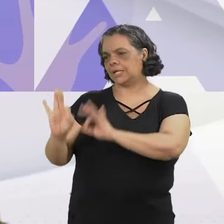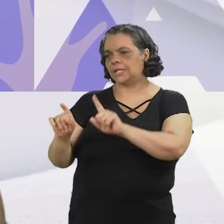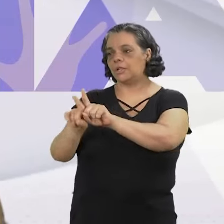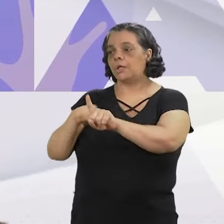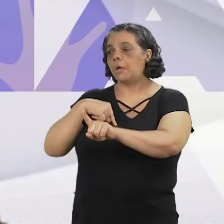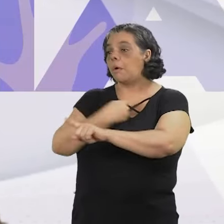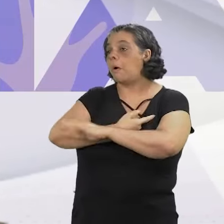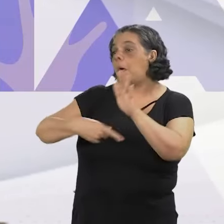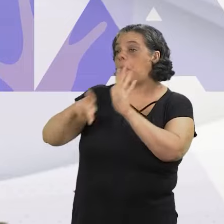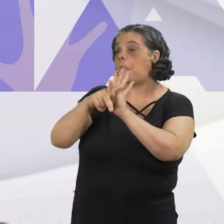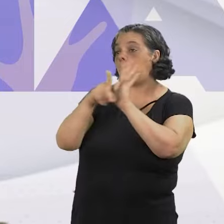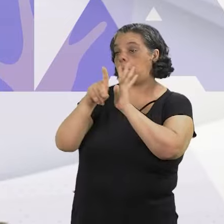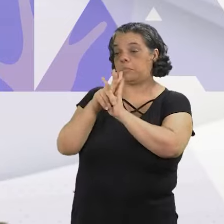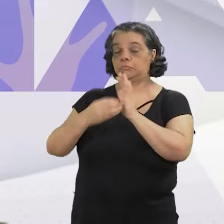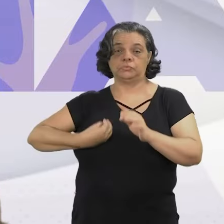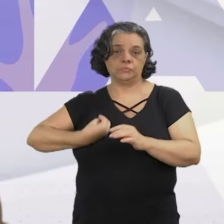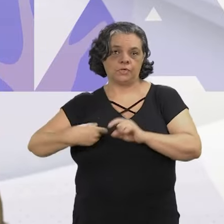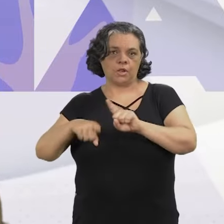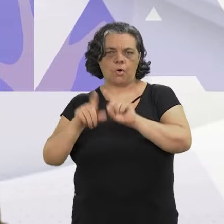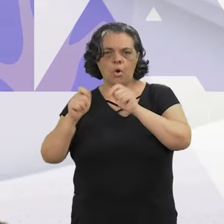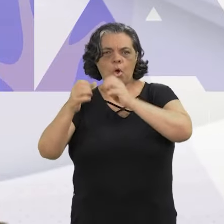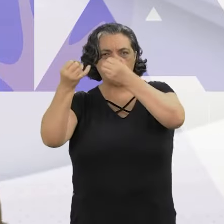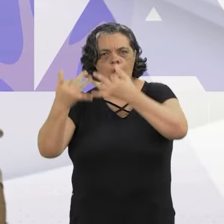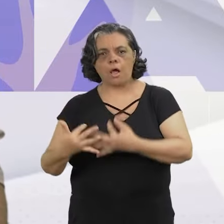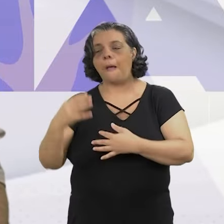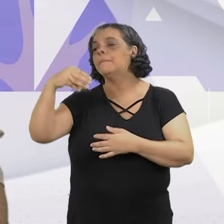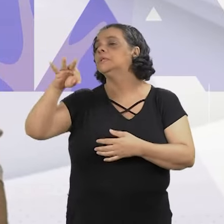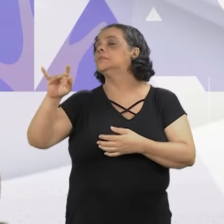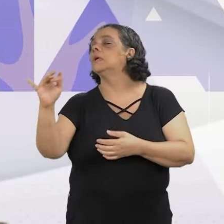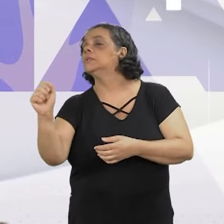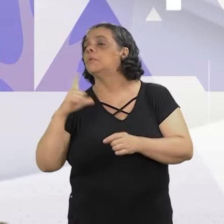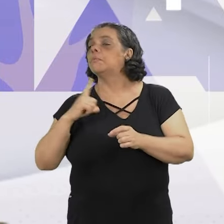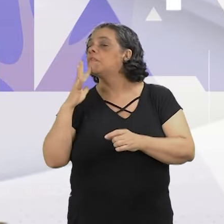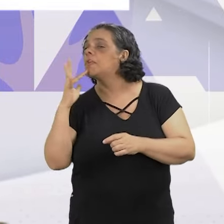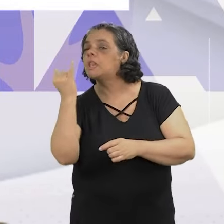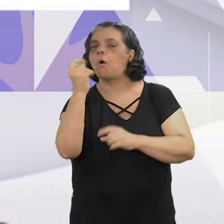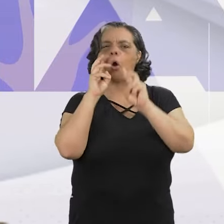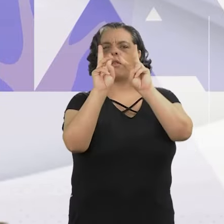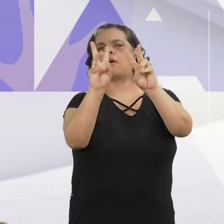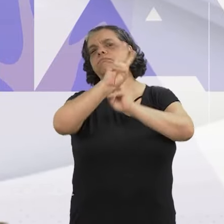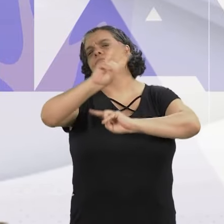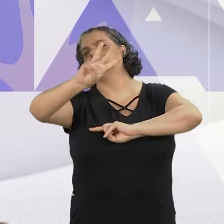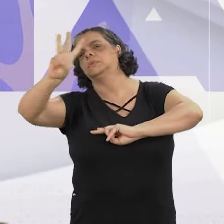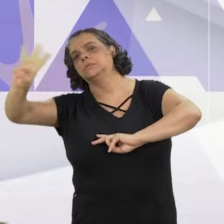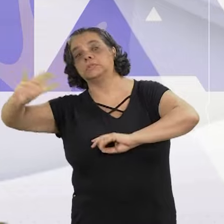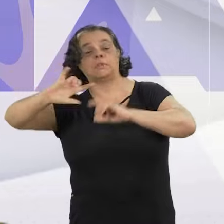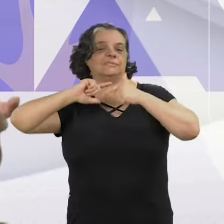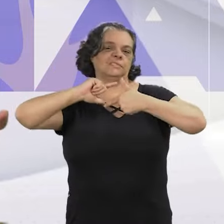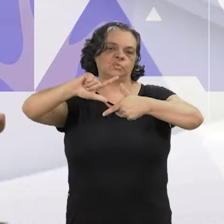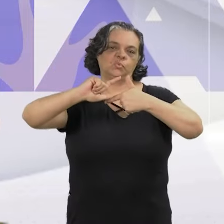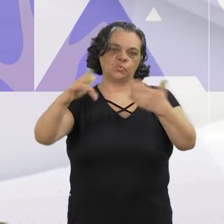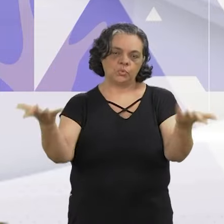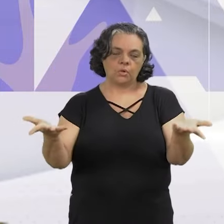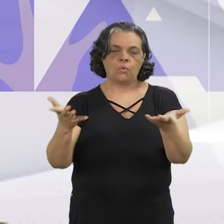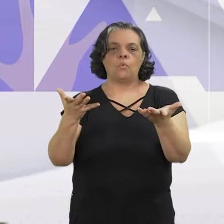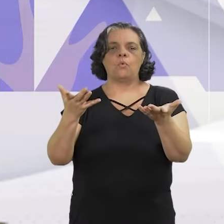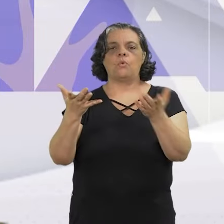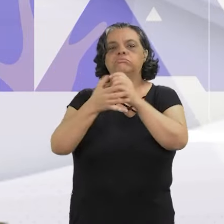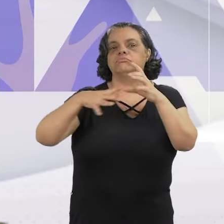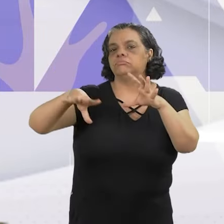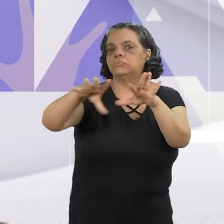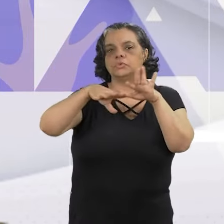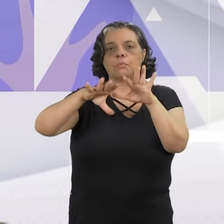já falando sobre a nossa própria descrição vou pegar aí esse ensejo Martin quando a gente vai olhar pra mídia pra mídia tradicional pra